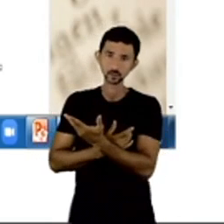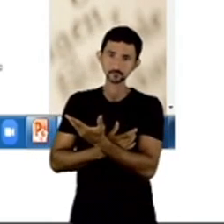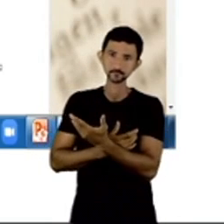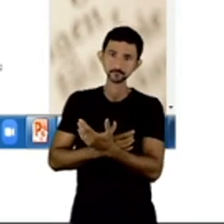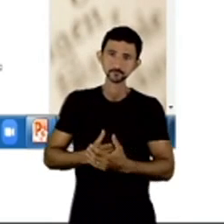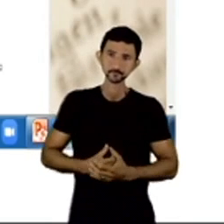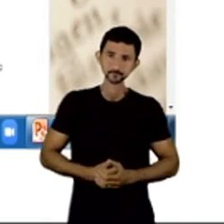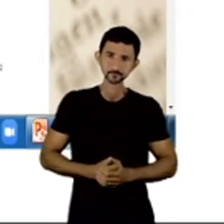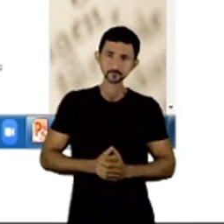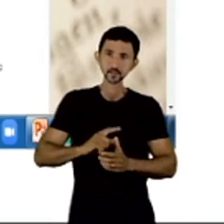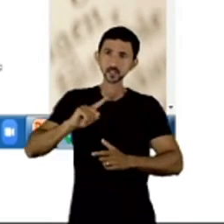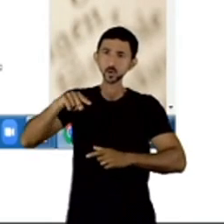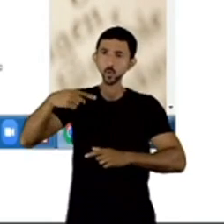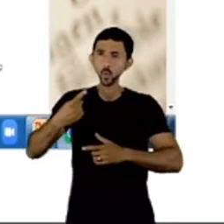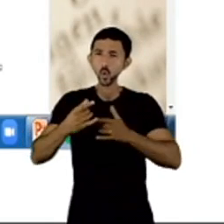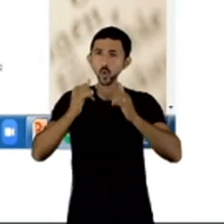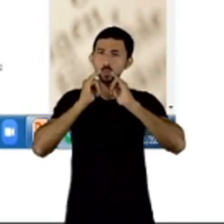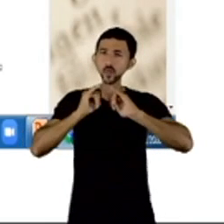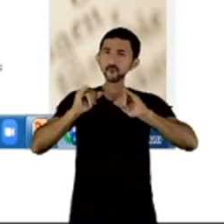até as próximas